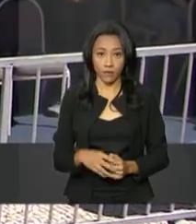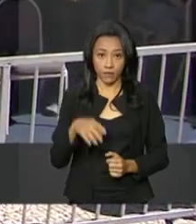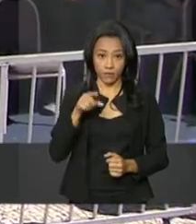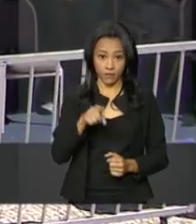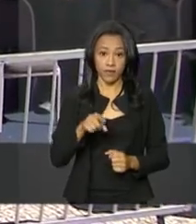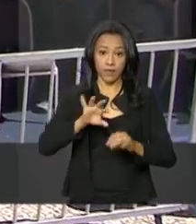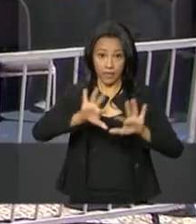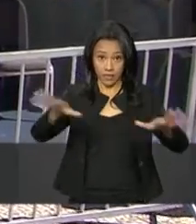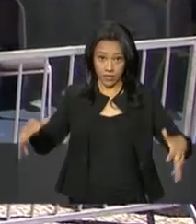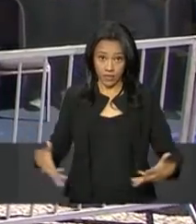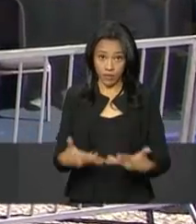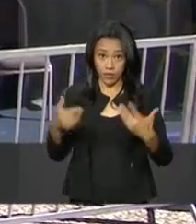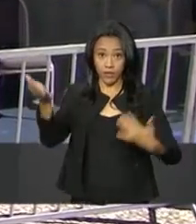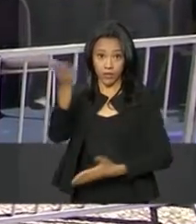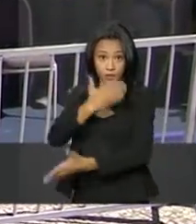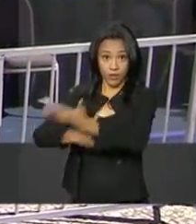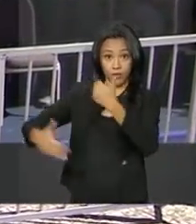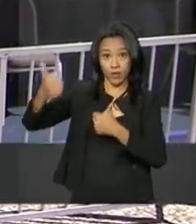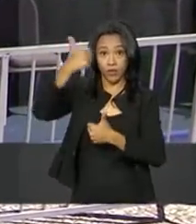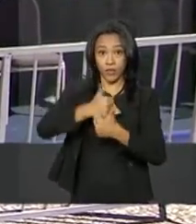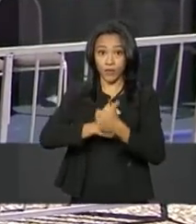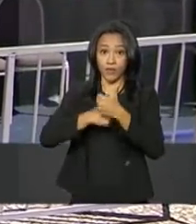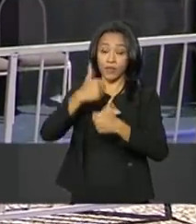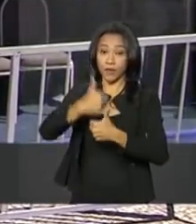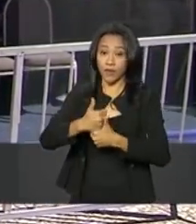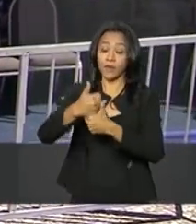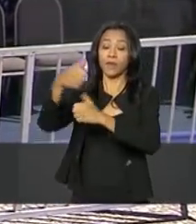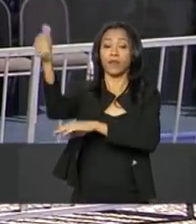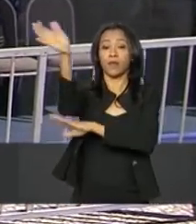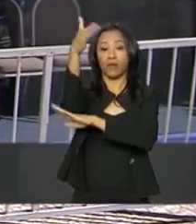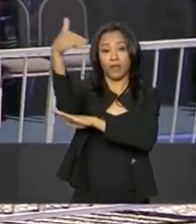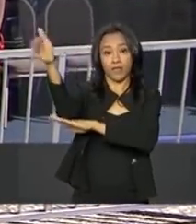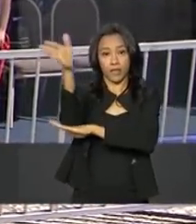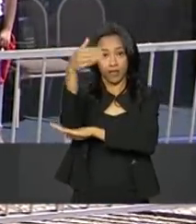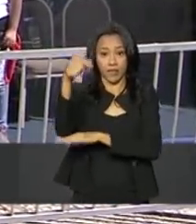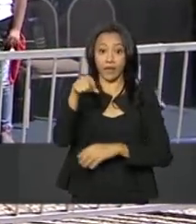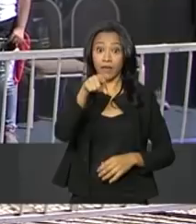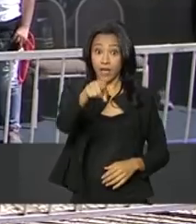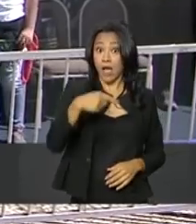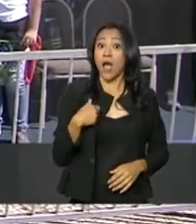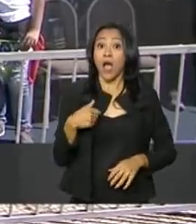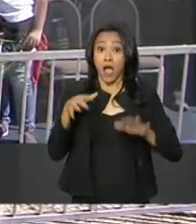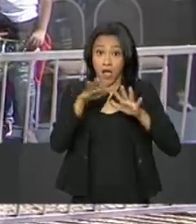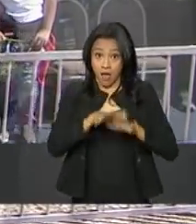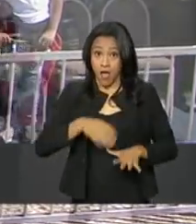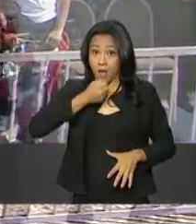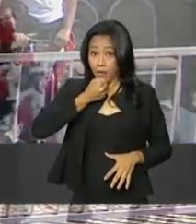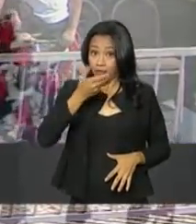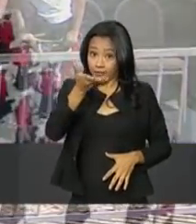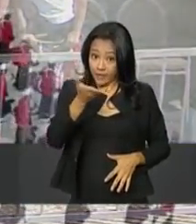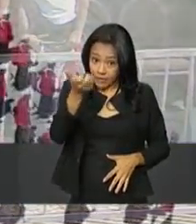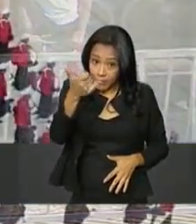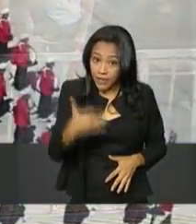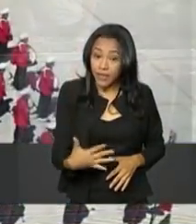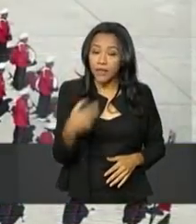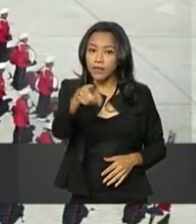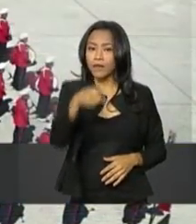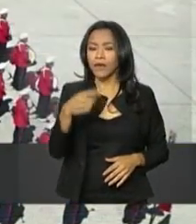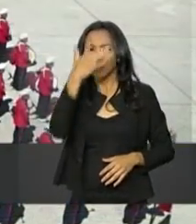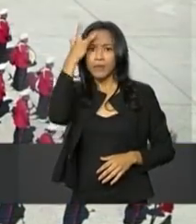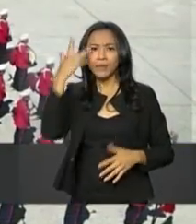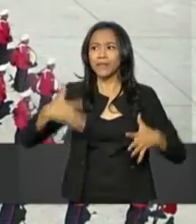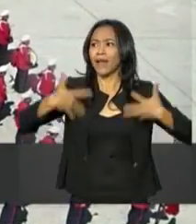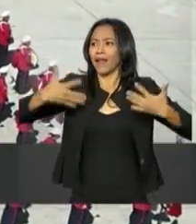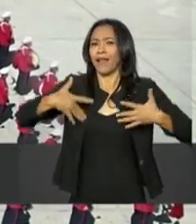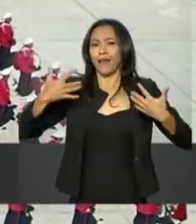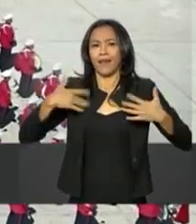Cerimônia de substituição. O público vibrando aí com a chamada das instituições que foram convidadas. É muito importante